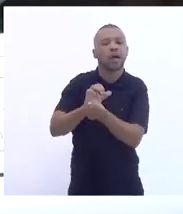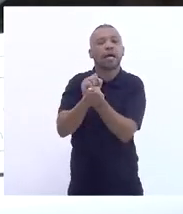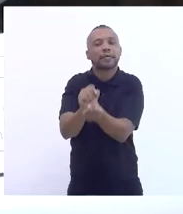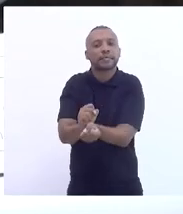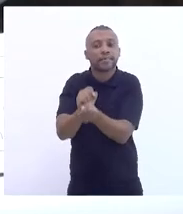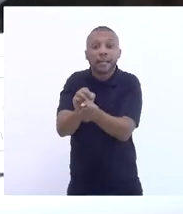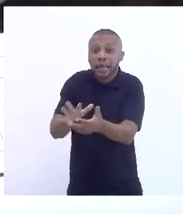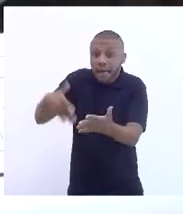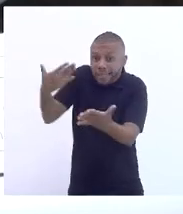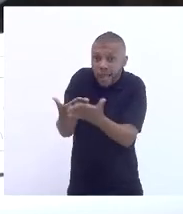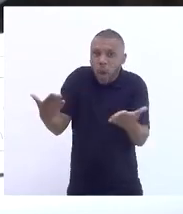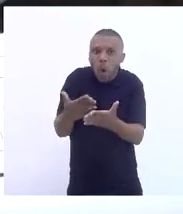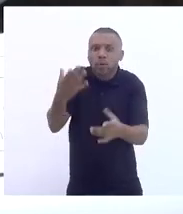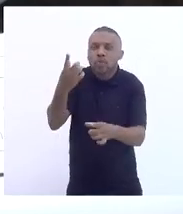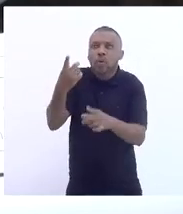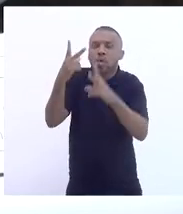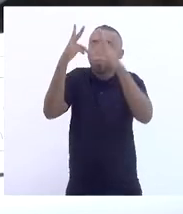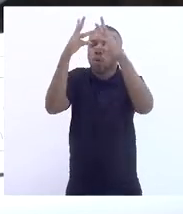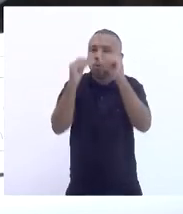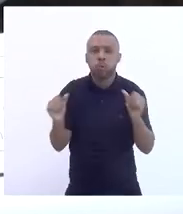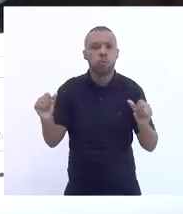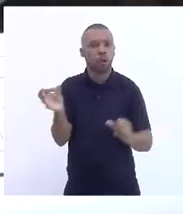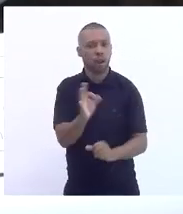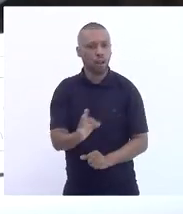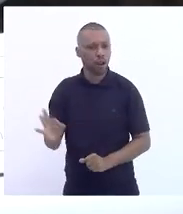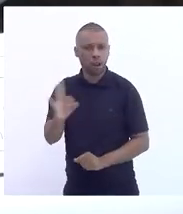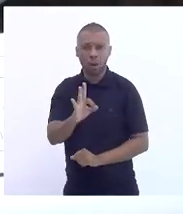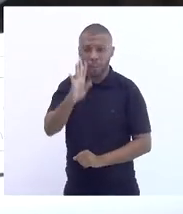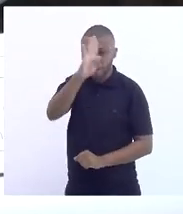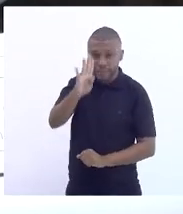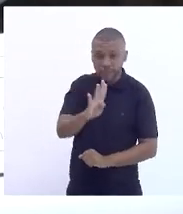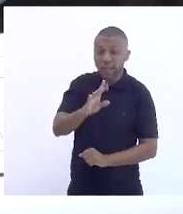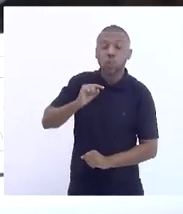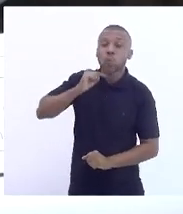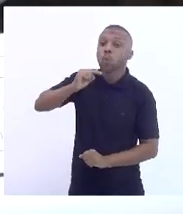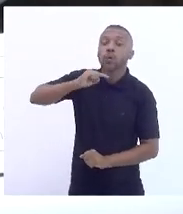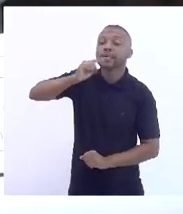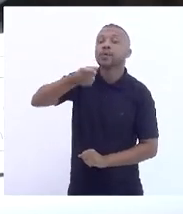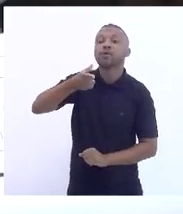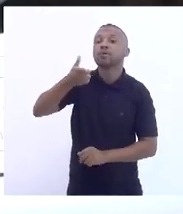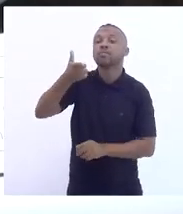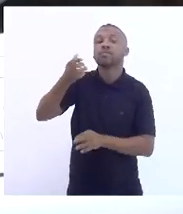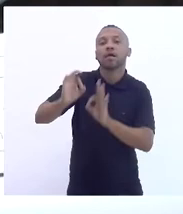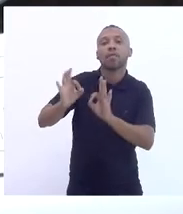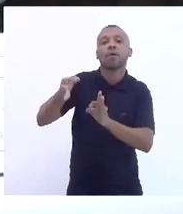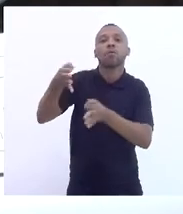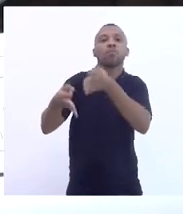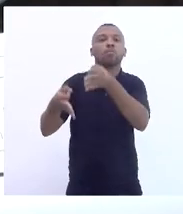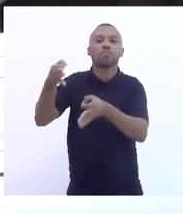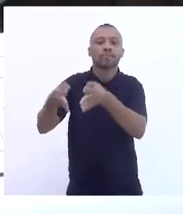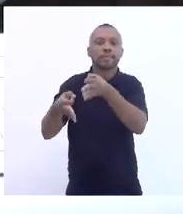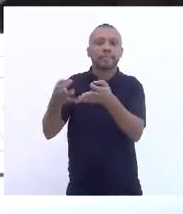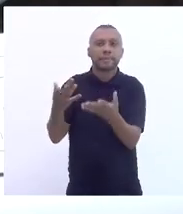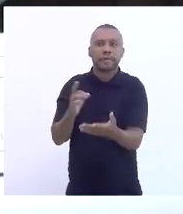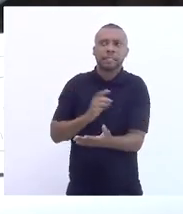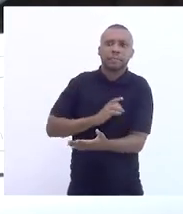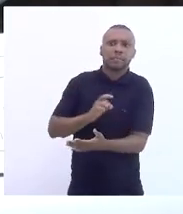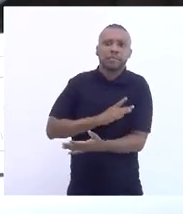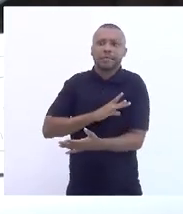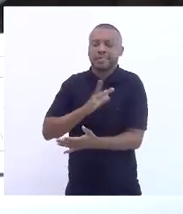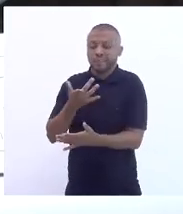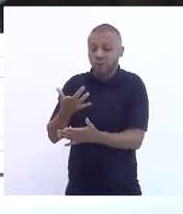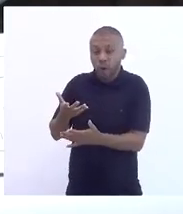ainda não superada de um Brasil que não conseguiu fazer efetivamente a justiça transicional e tem receio do resgate da sua memória da